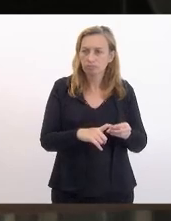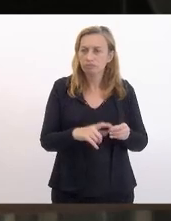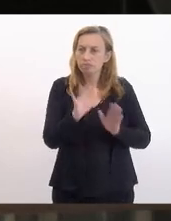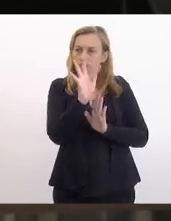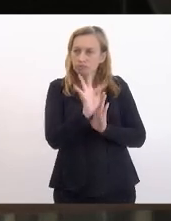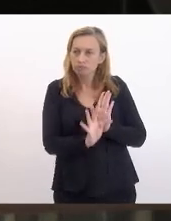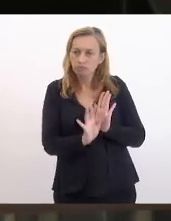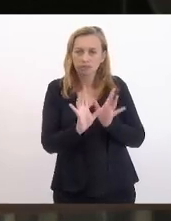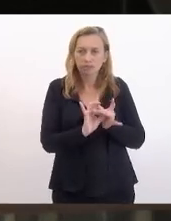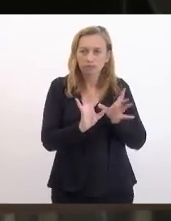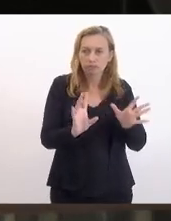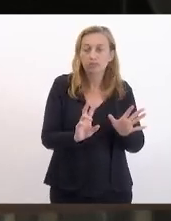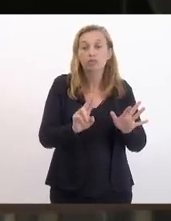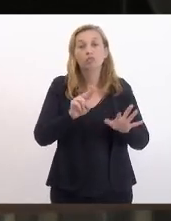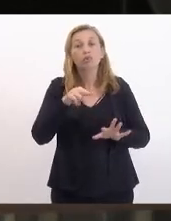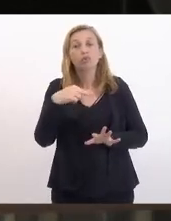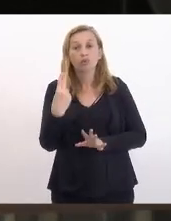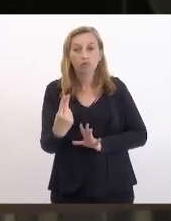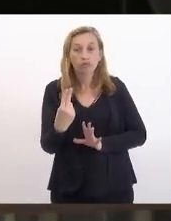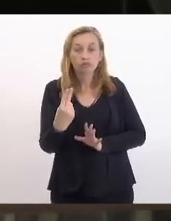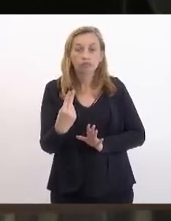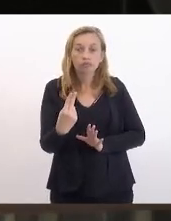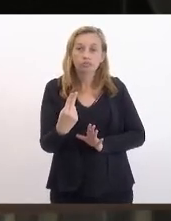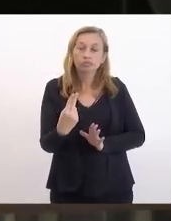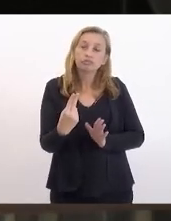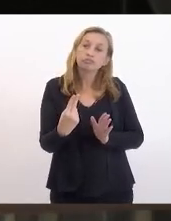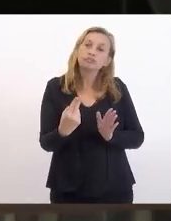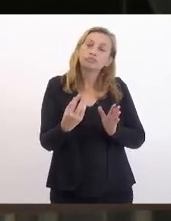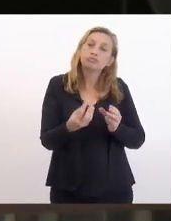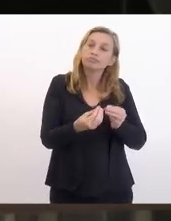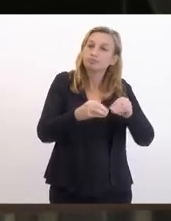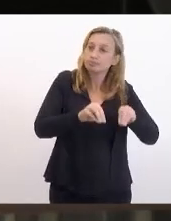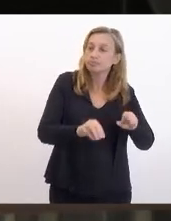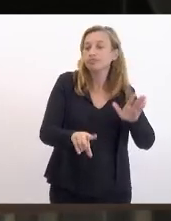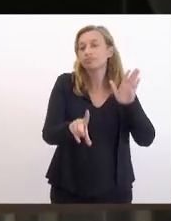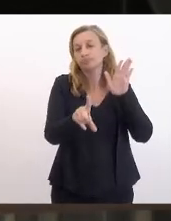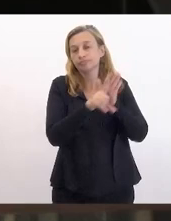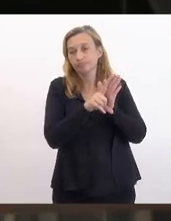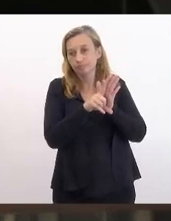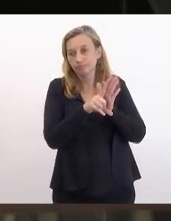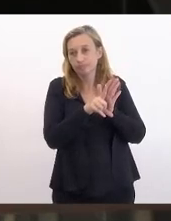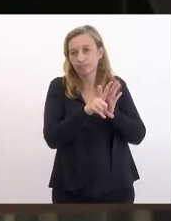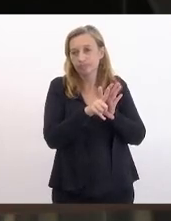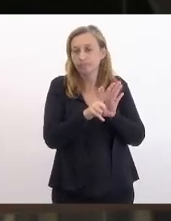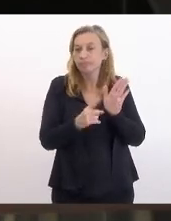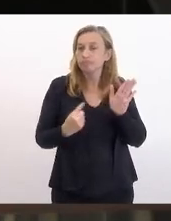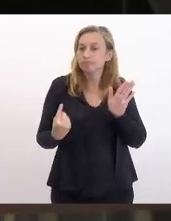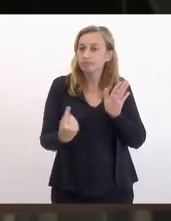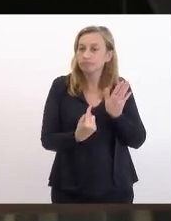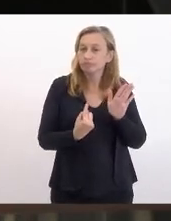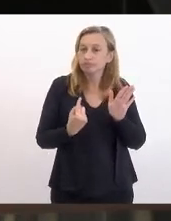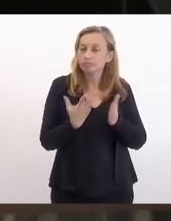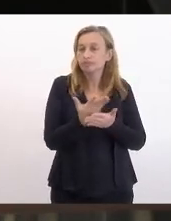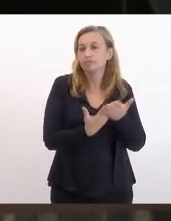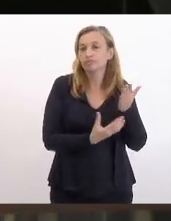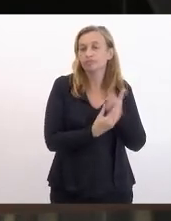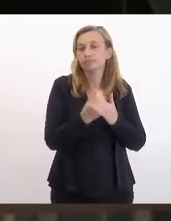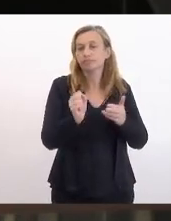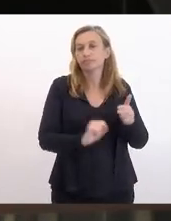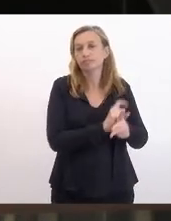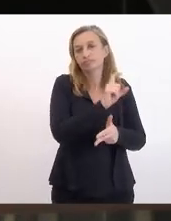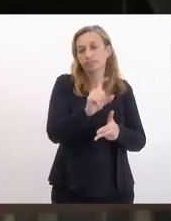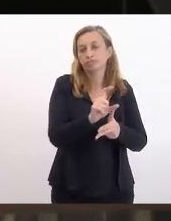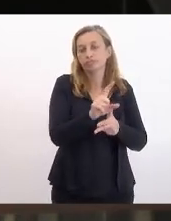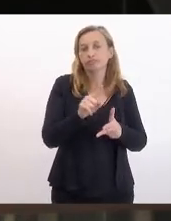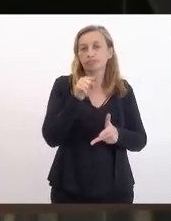texto autorizativo ou seja vai matar a Lei e a gente vai ficar nas mãos do executivo